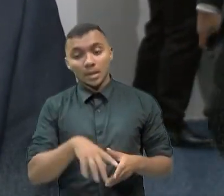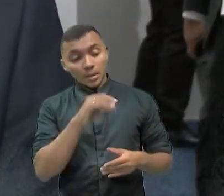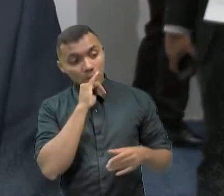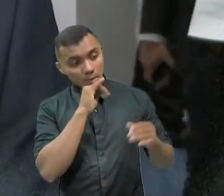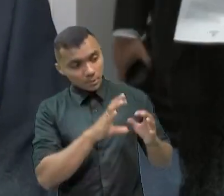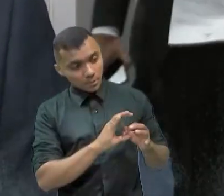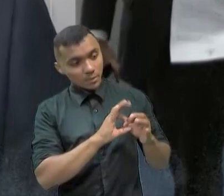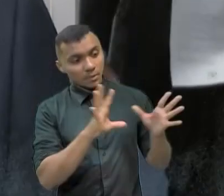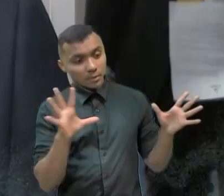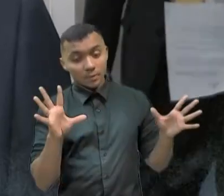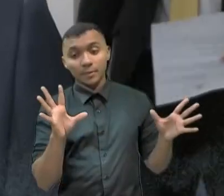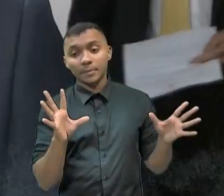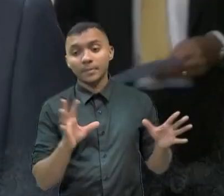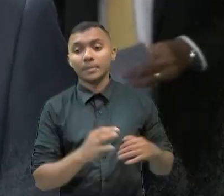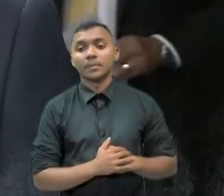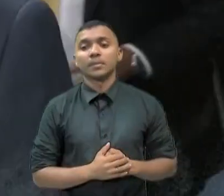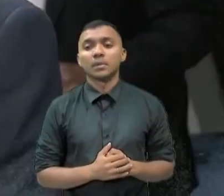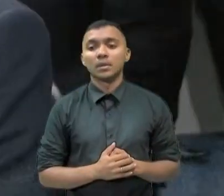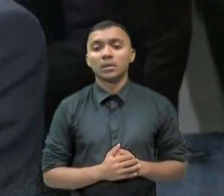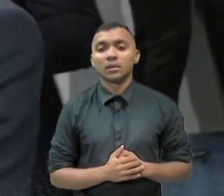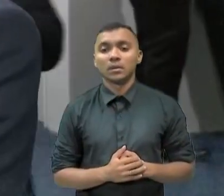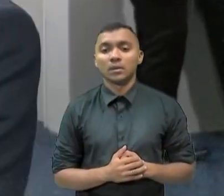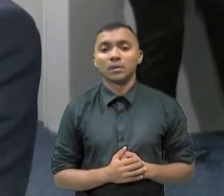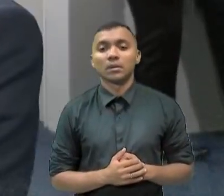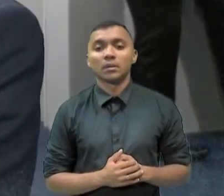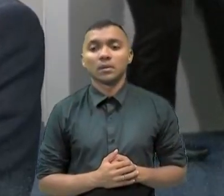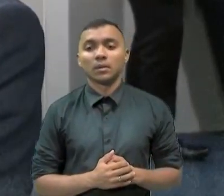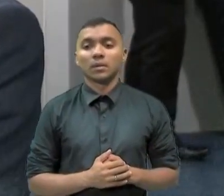tenha as mesmas exigências para quem